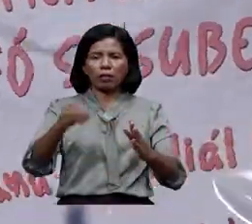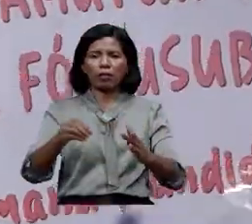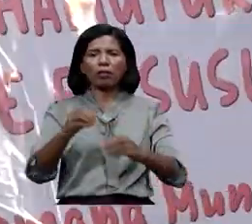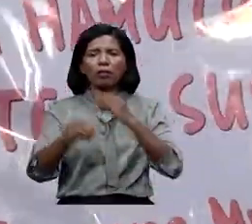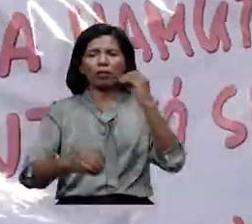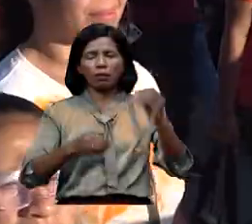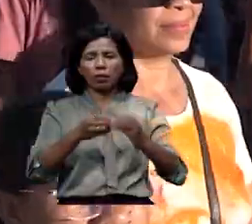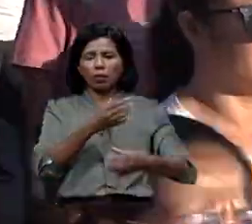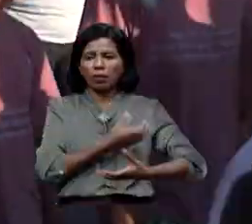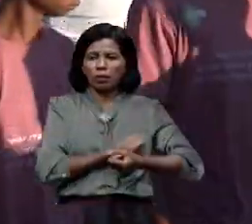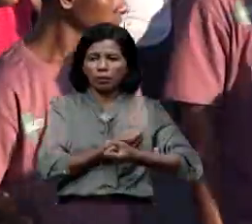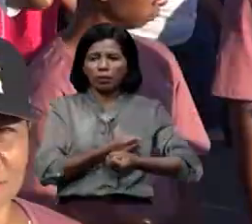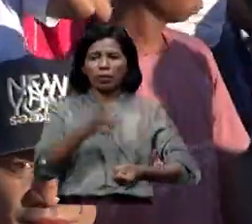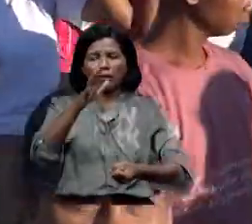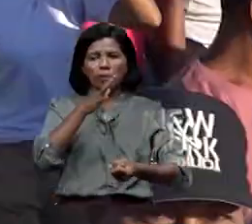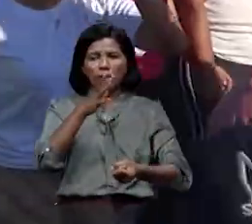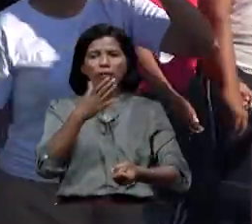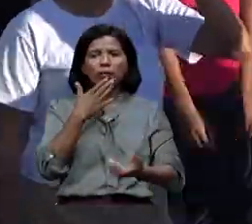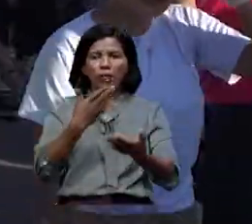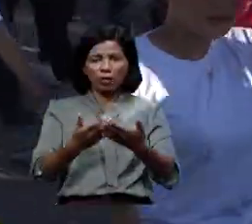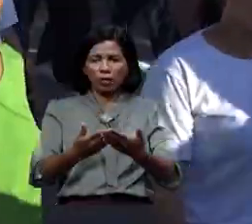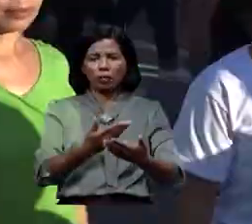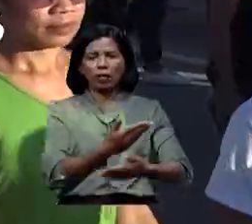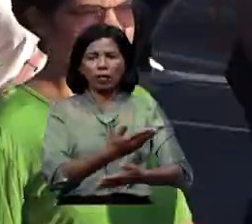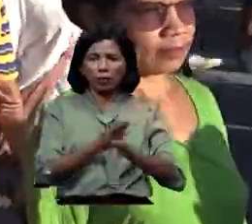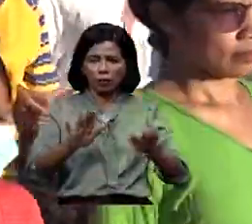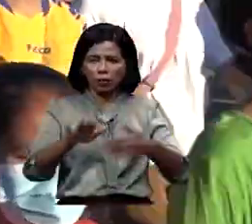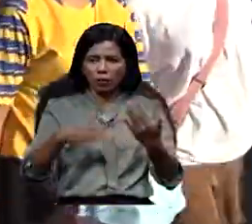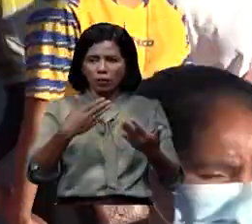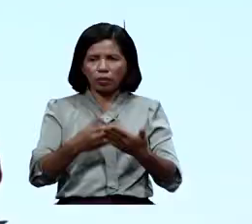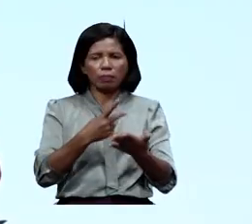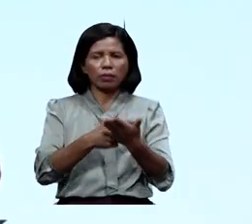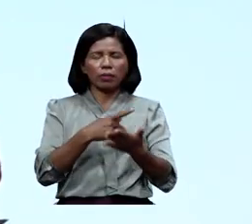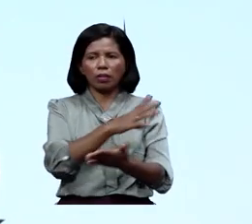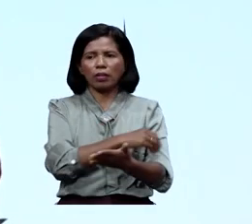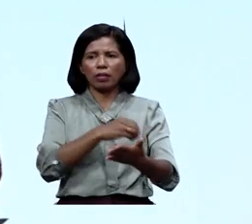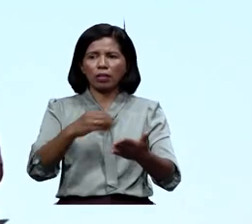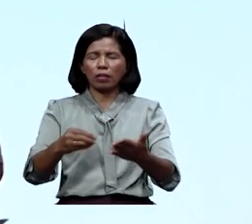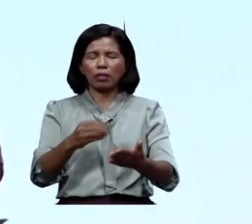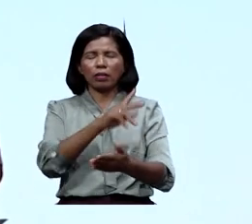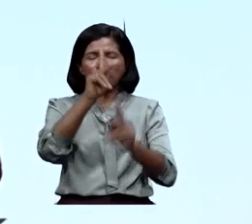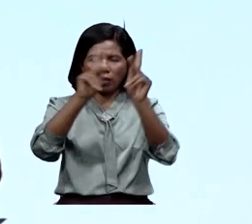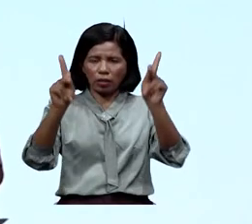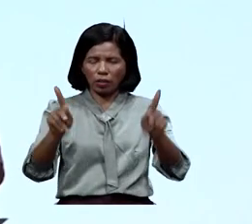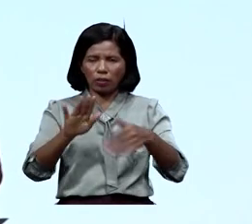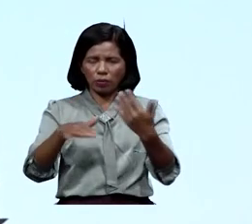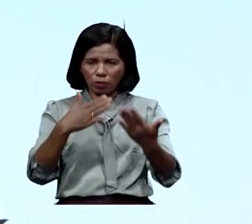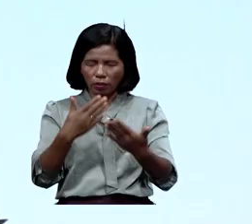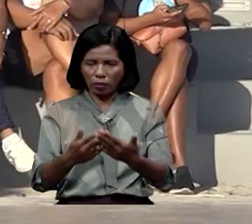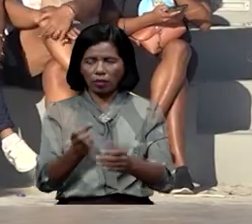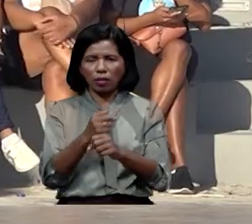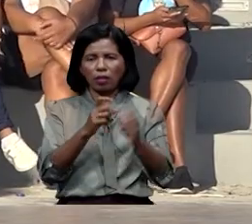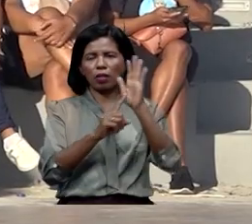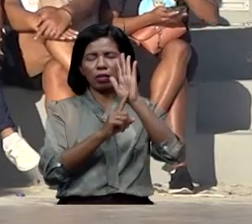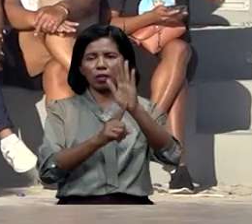kona ba susu ben inanian saudável balabare. Projeto decreto lei ne atu regula mos loza no que os que sira ne be halo